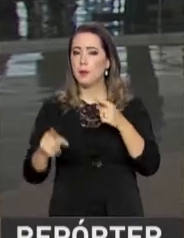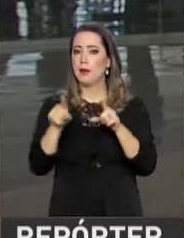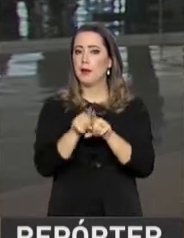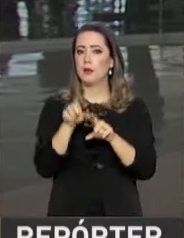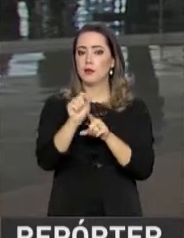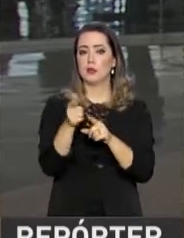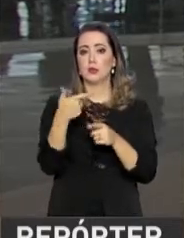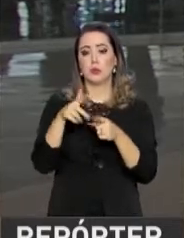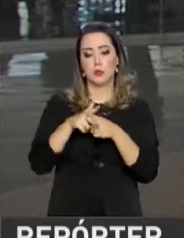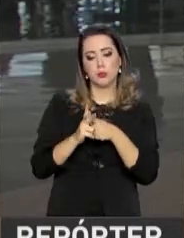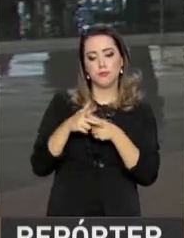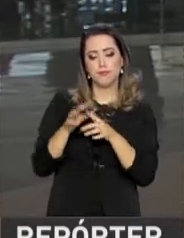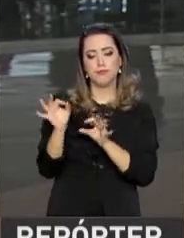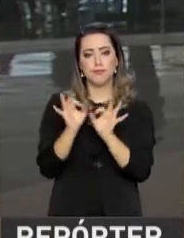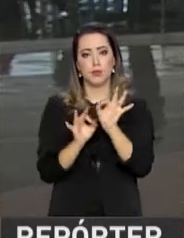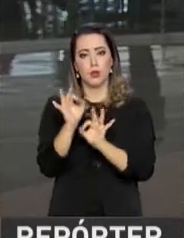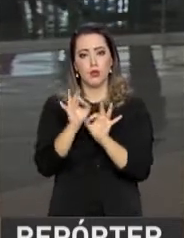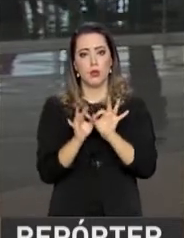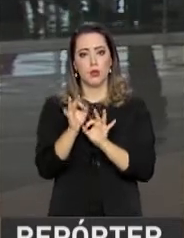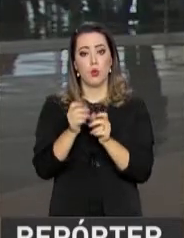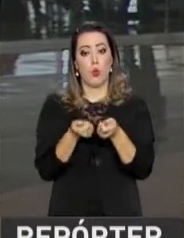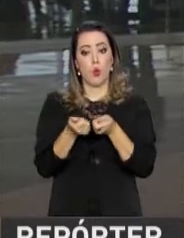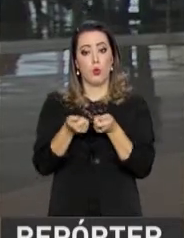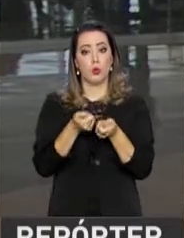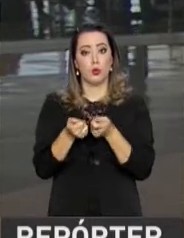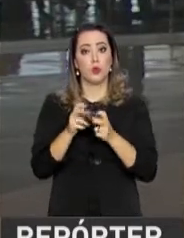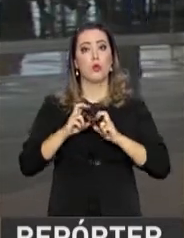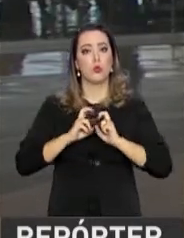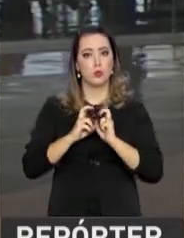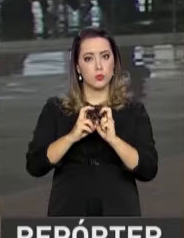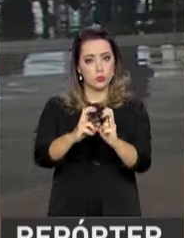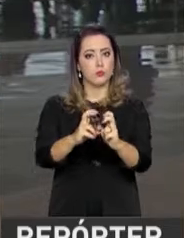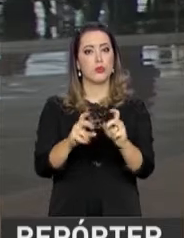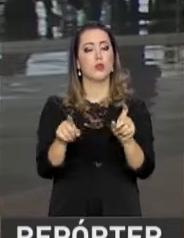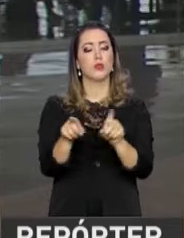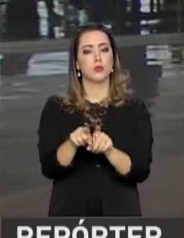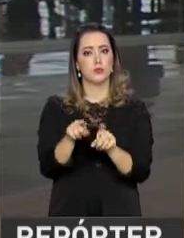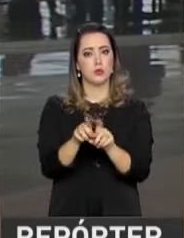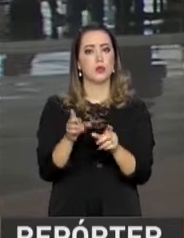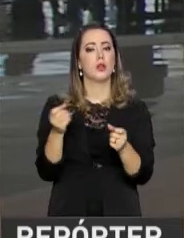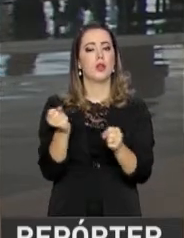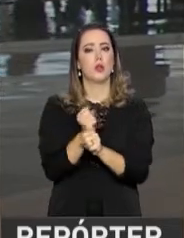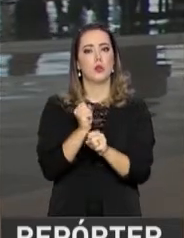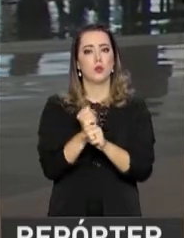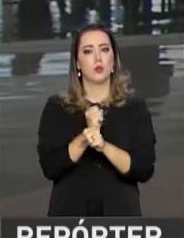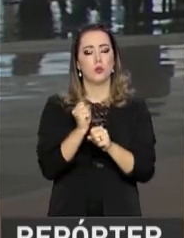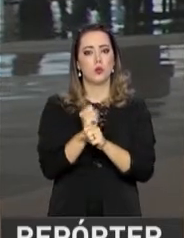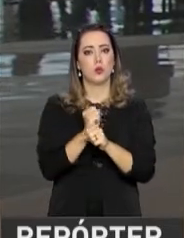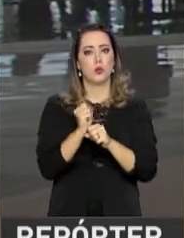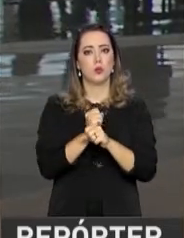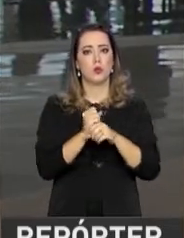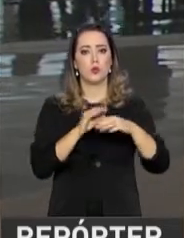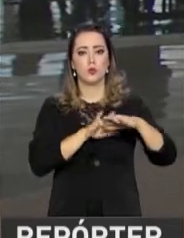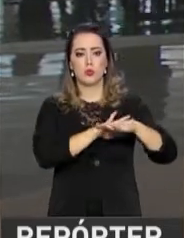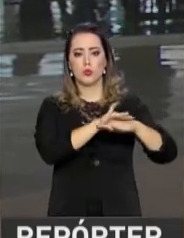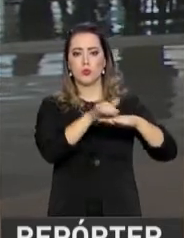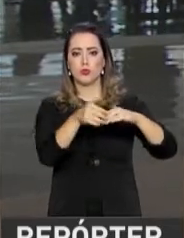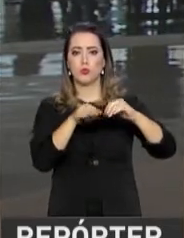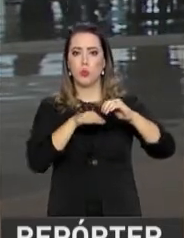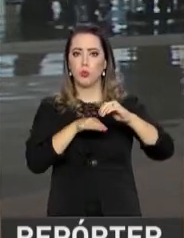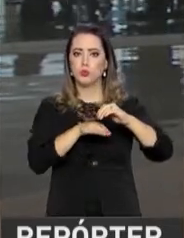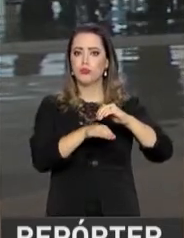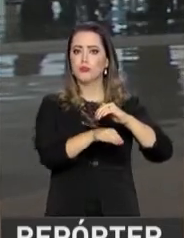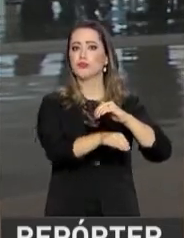atualização do sistema de controle dos trens, além da construção de um viaduto. Os recursos são da ordem de